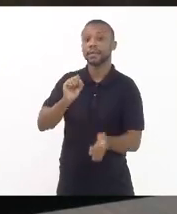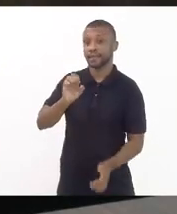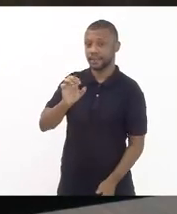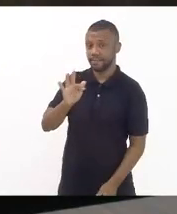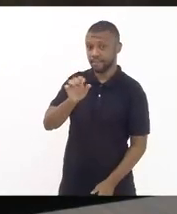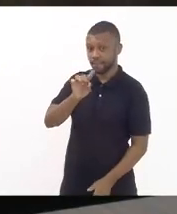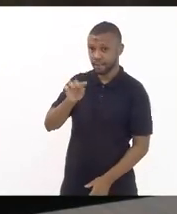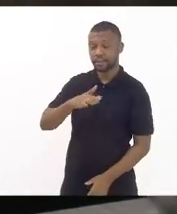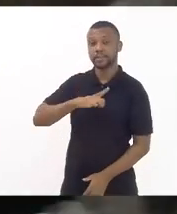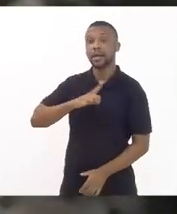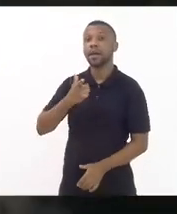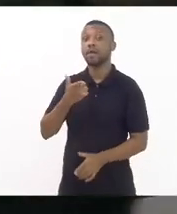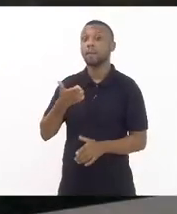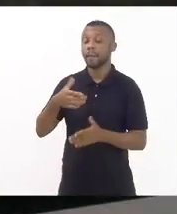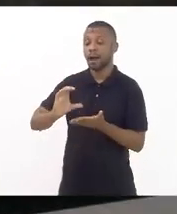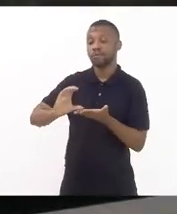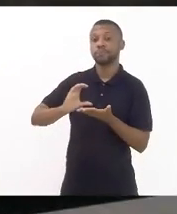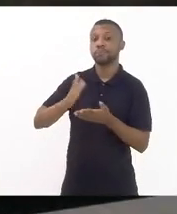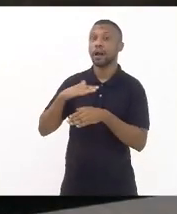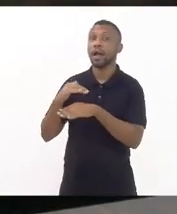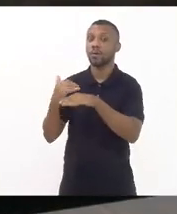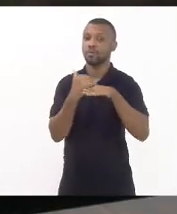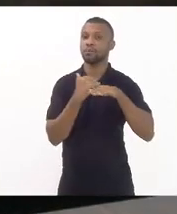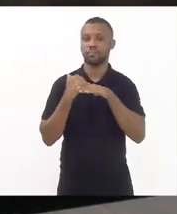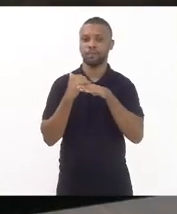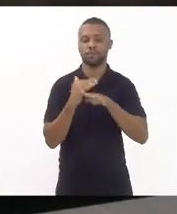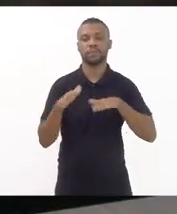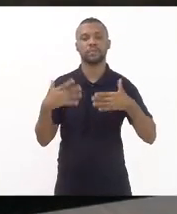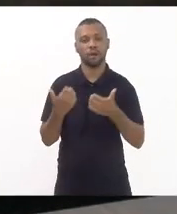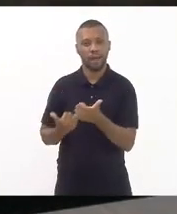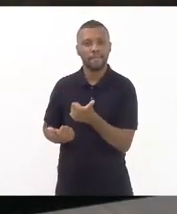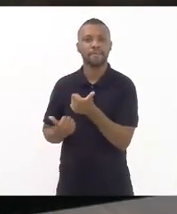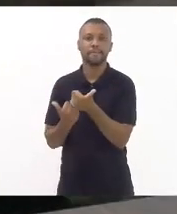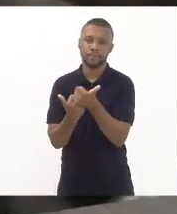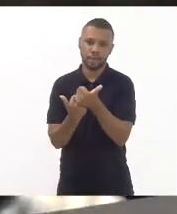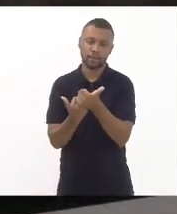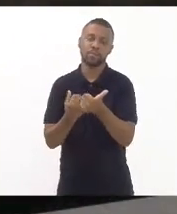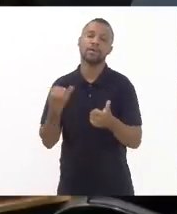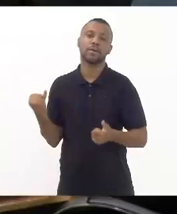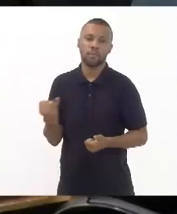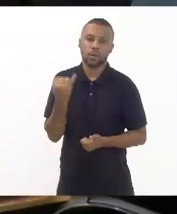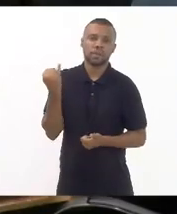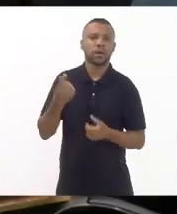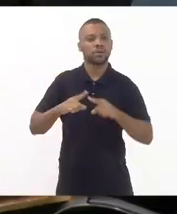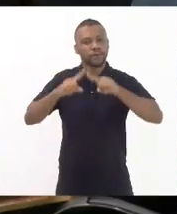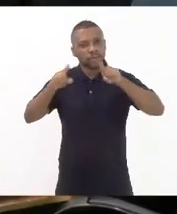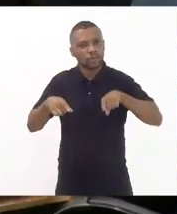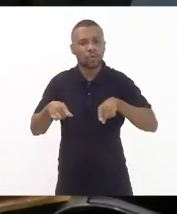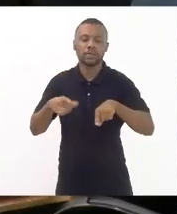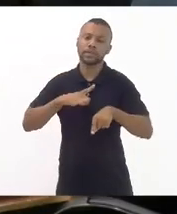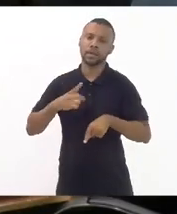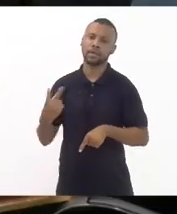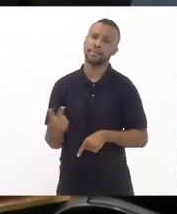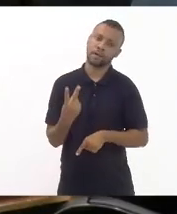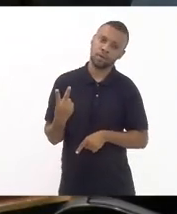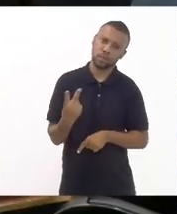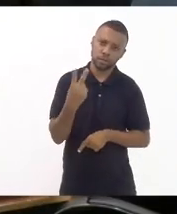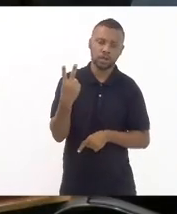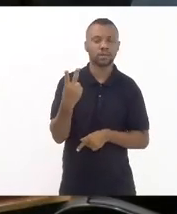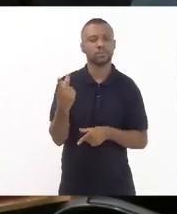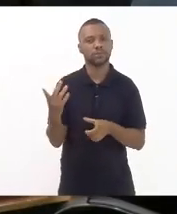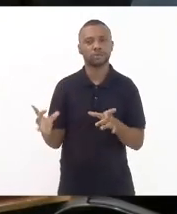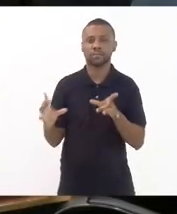Então, é favorável, é importante que todos os servidores da Fazenda sejam valorizados com